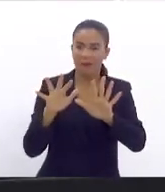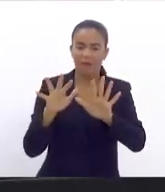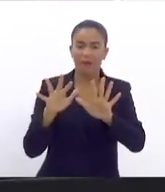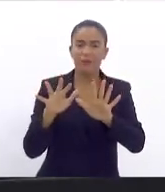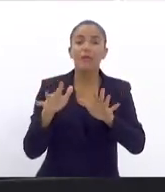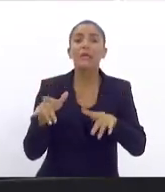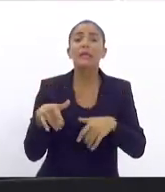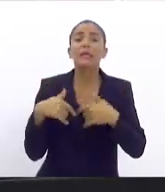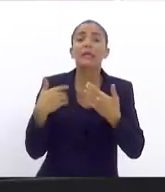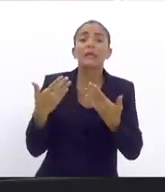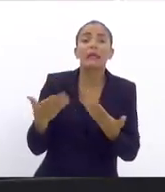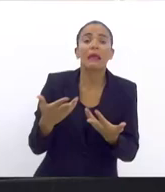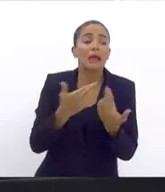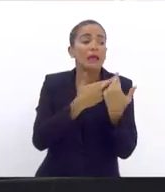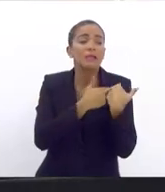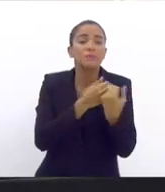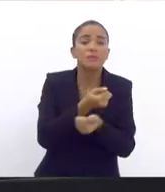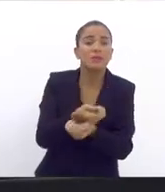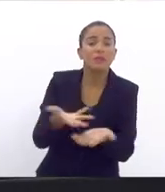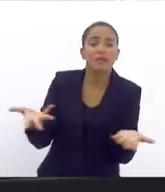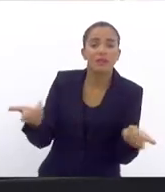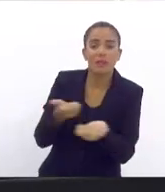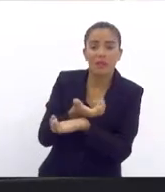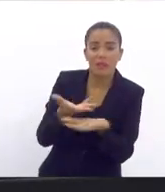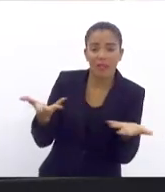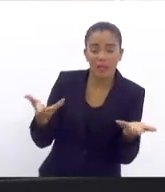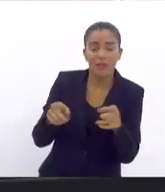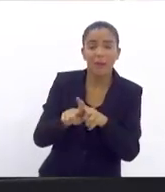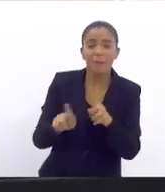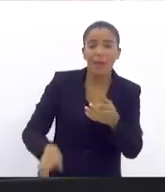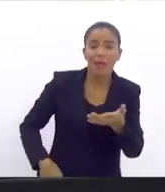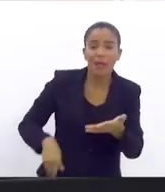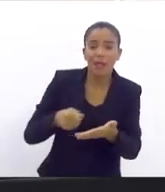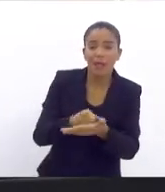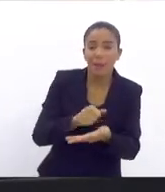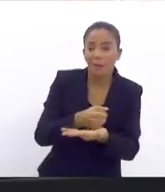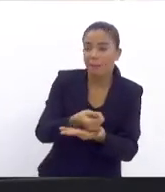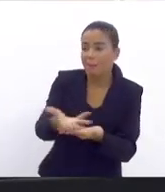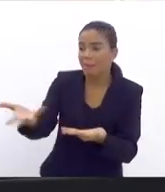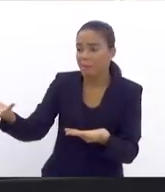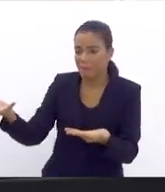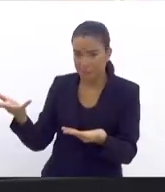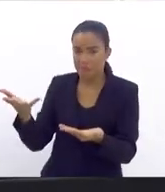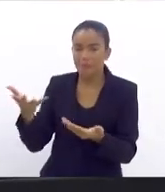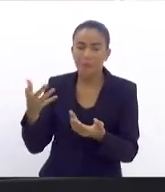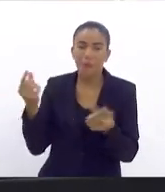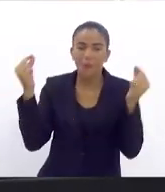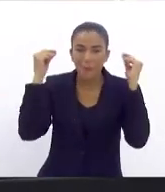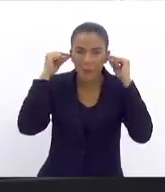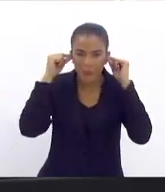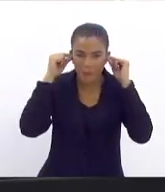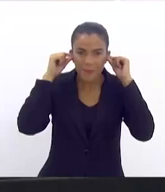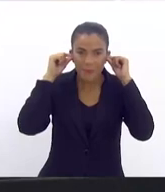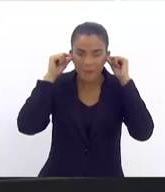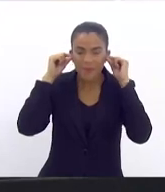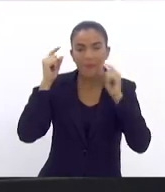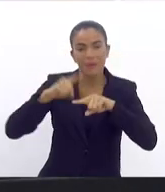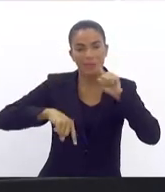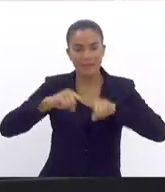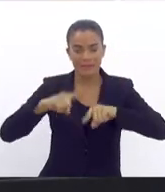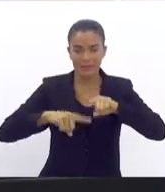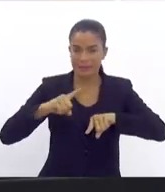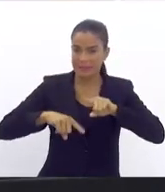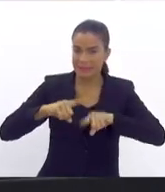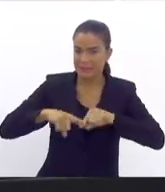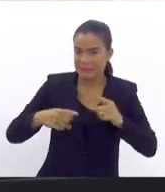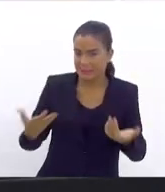com quem vai ficar essa responsabilidade da despesa da distribuição desse equipamento, não